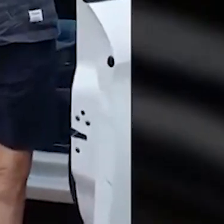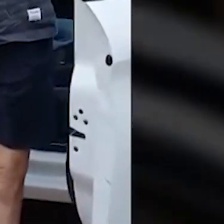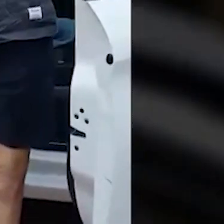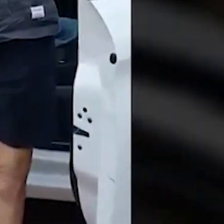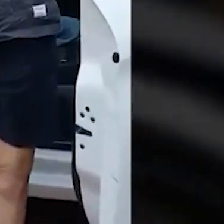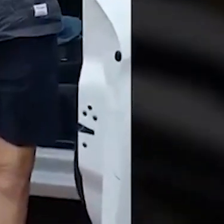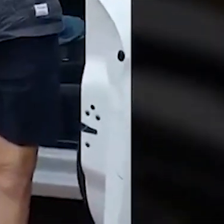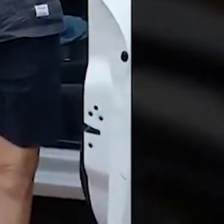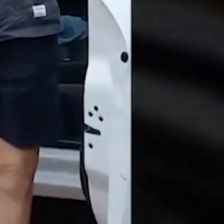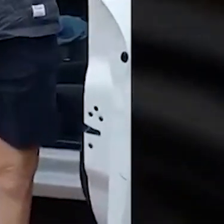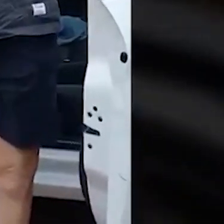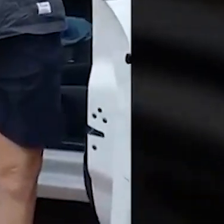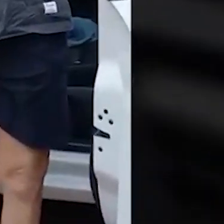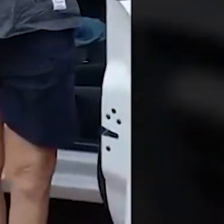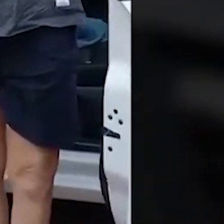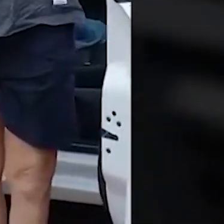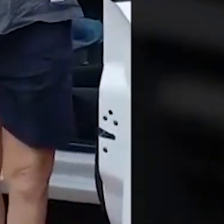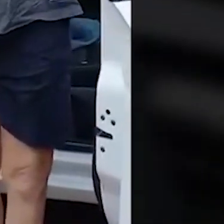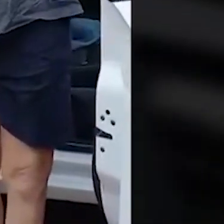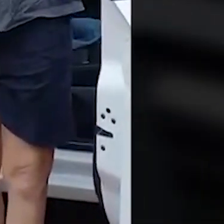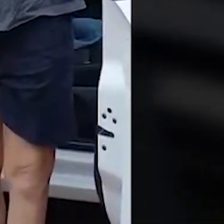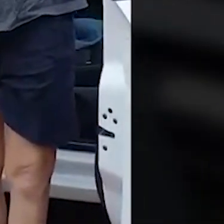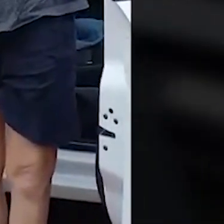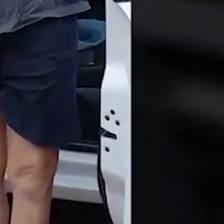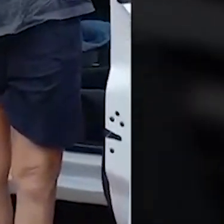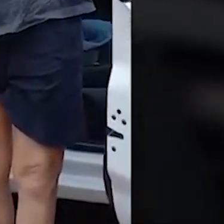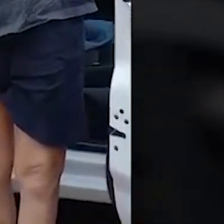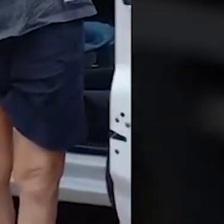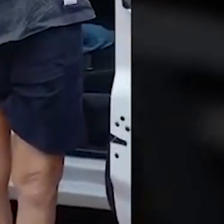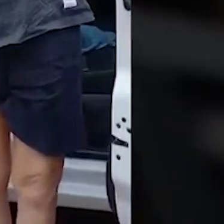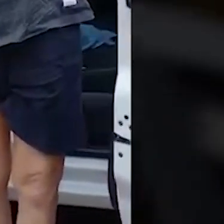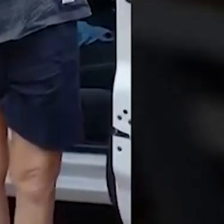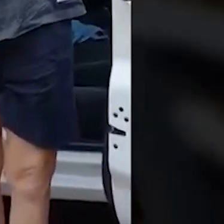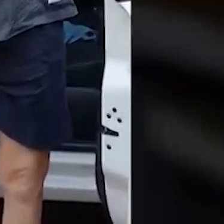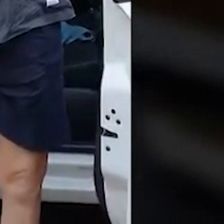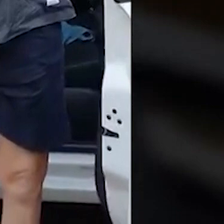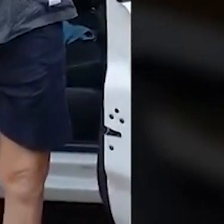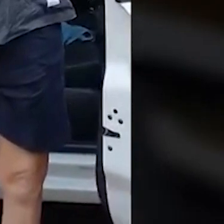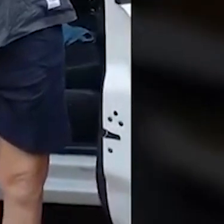você pensou, acabou a história. Viva a vida!